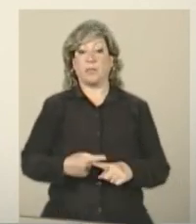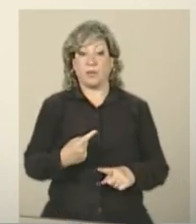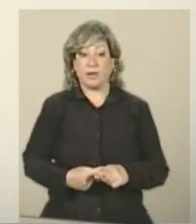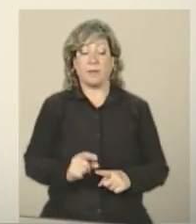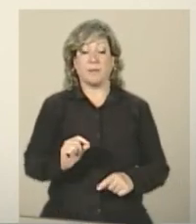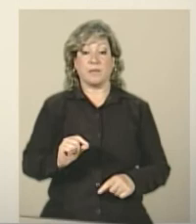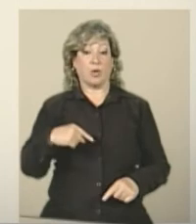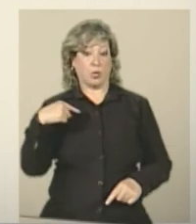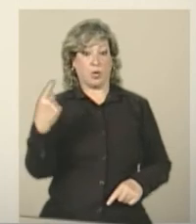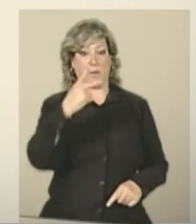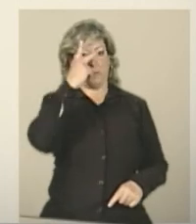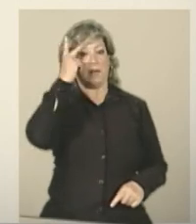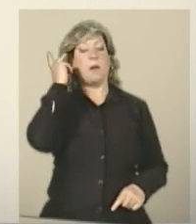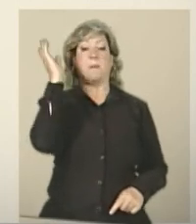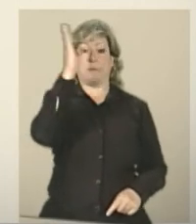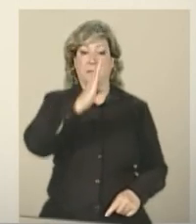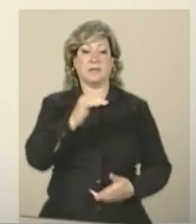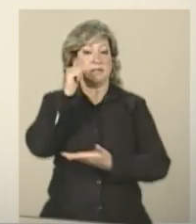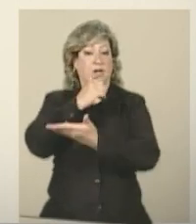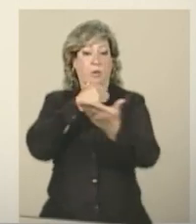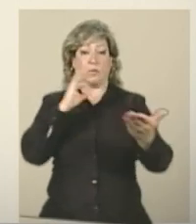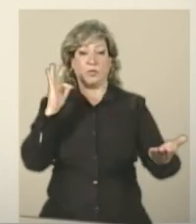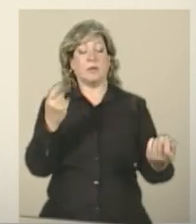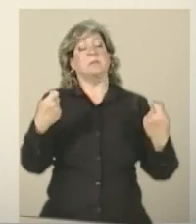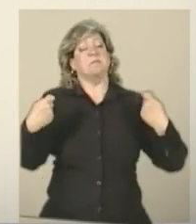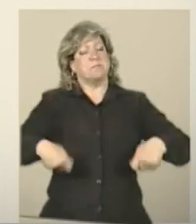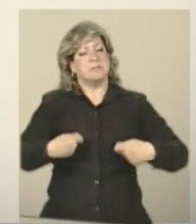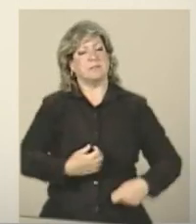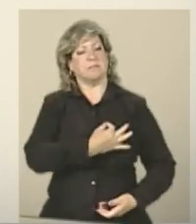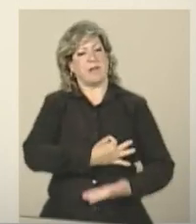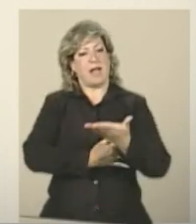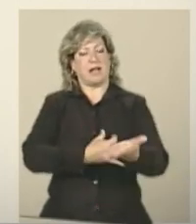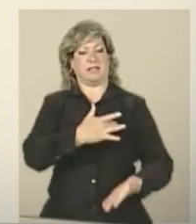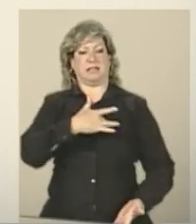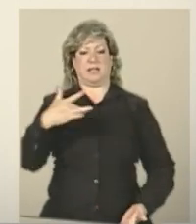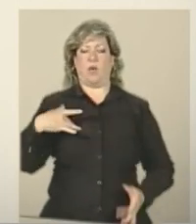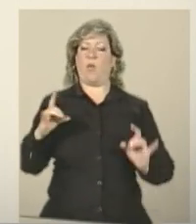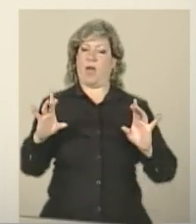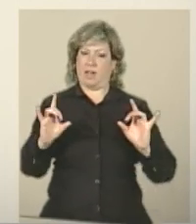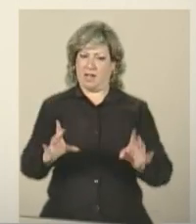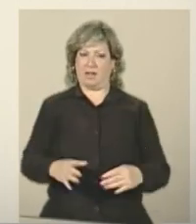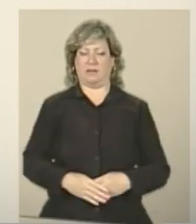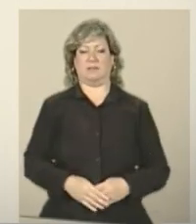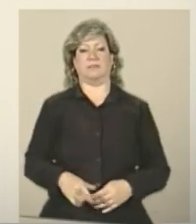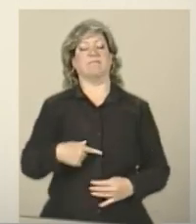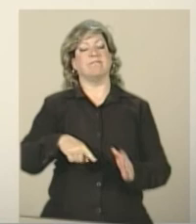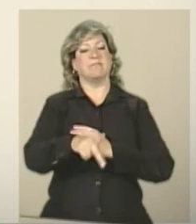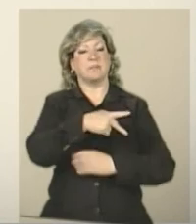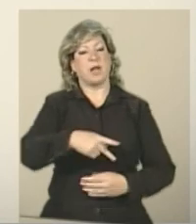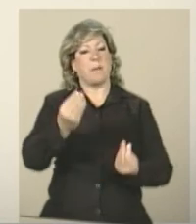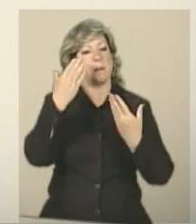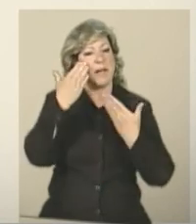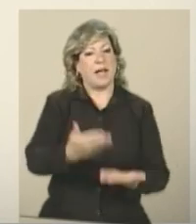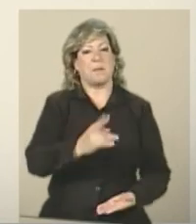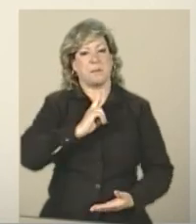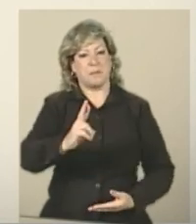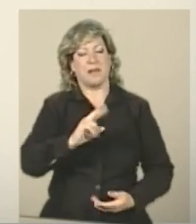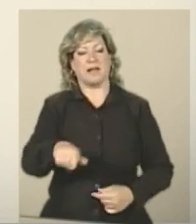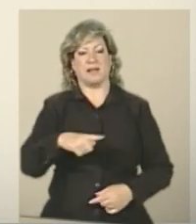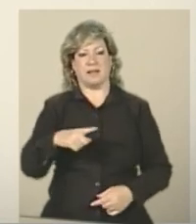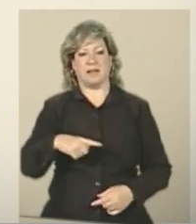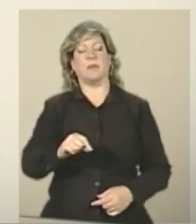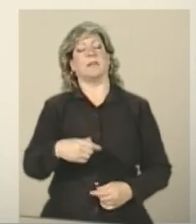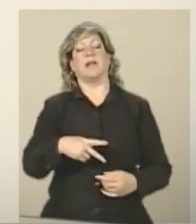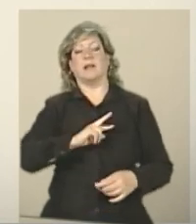porque os brasileiros e as brasileiras merecem uma saúde de qualidade presidenta muito obrigado por mais